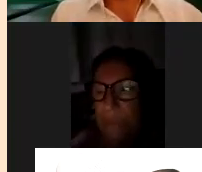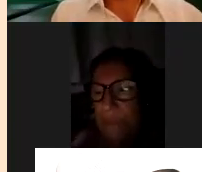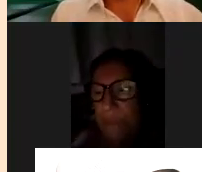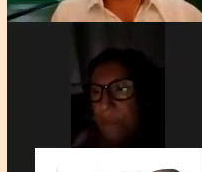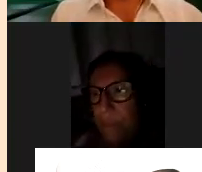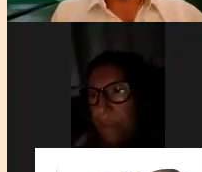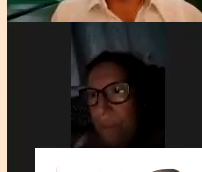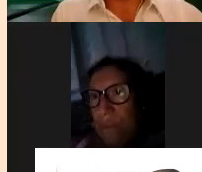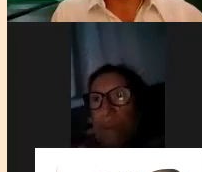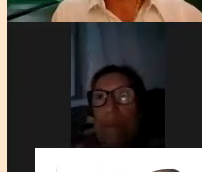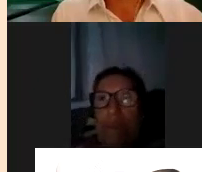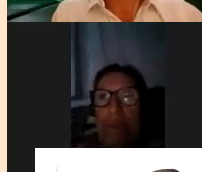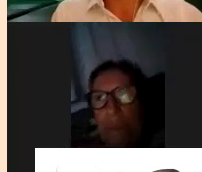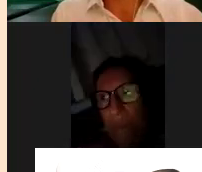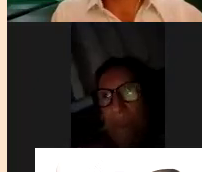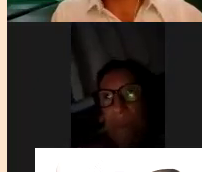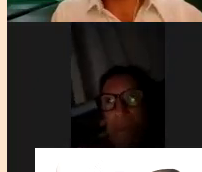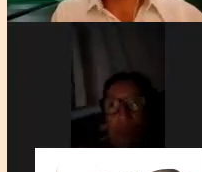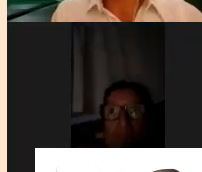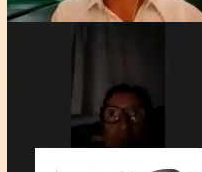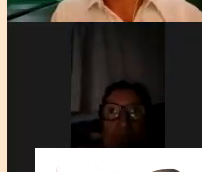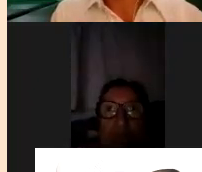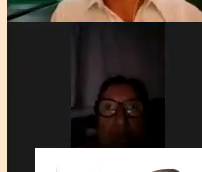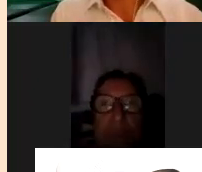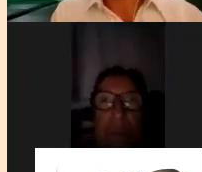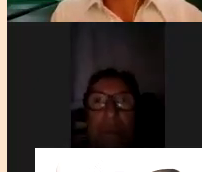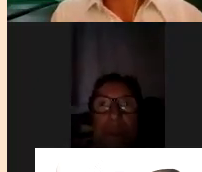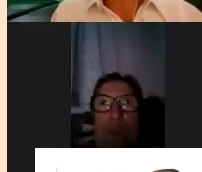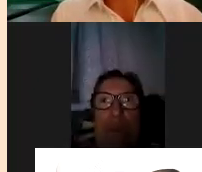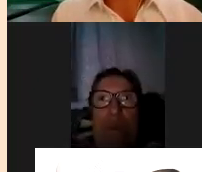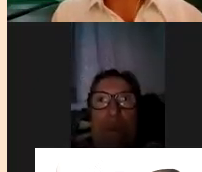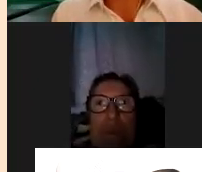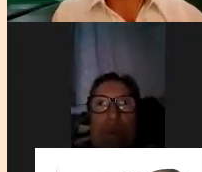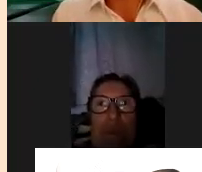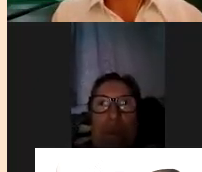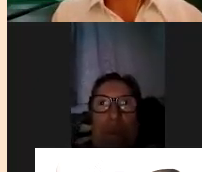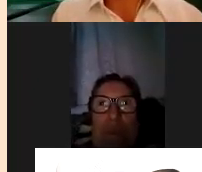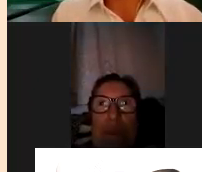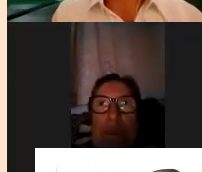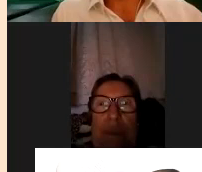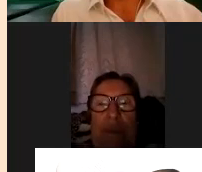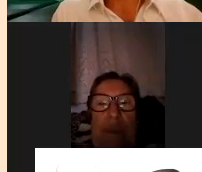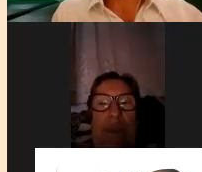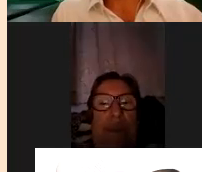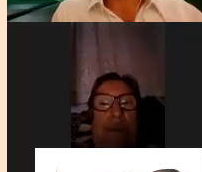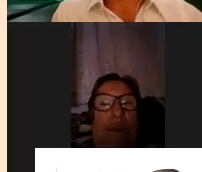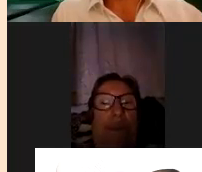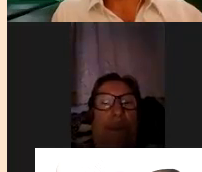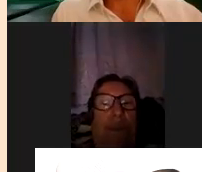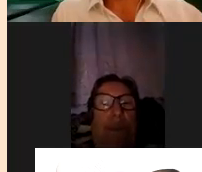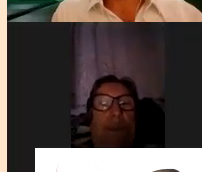realmente é fundamental naquele momento. O local. O Felipe 1, a família